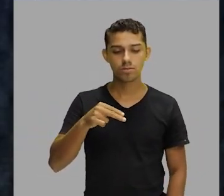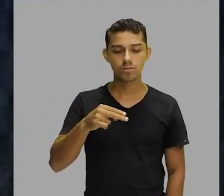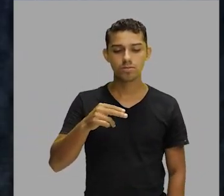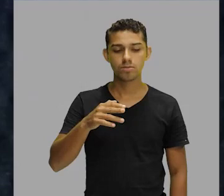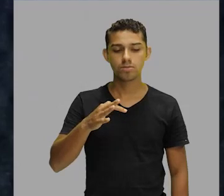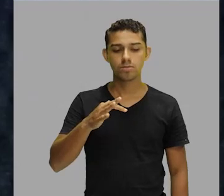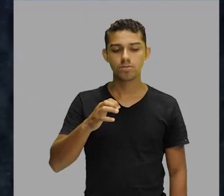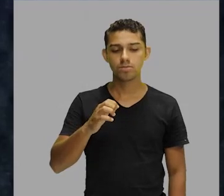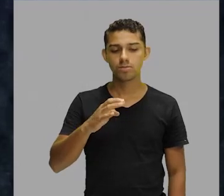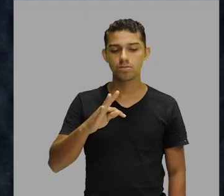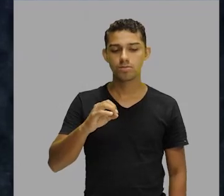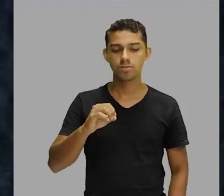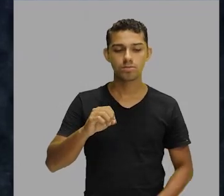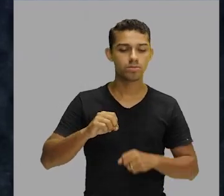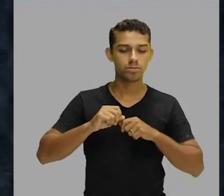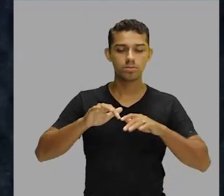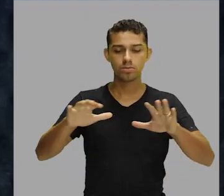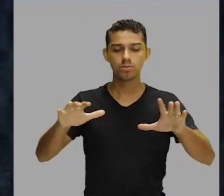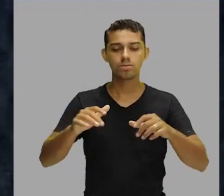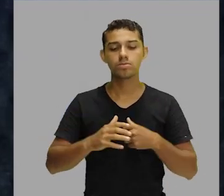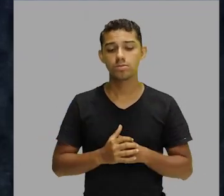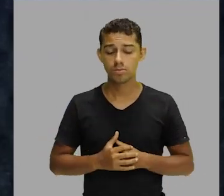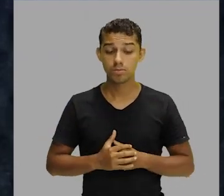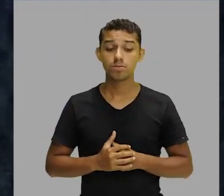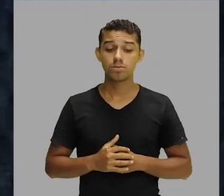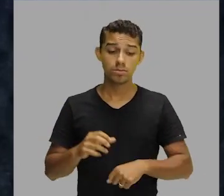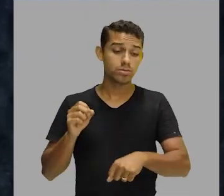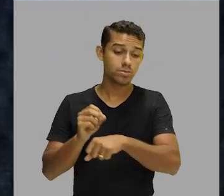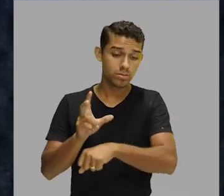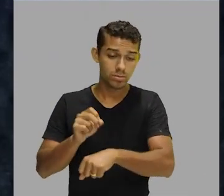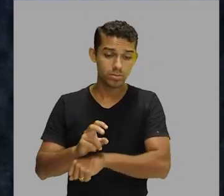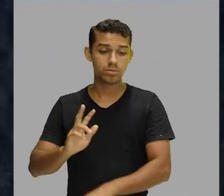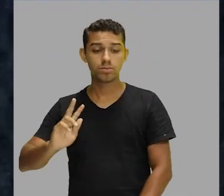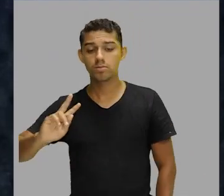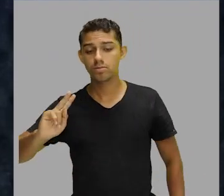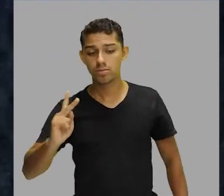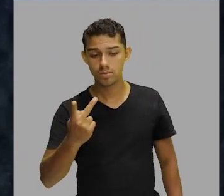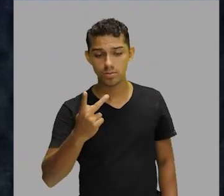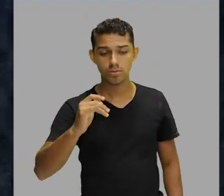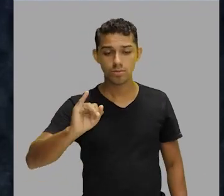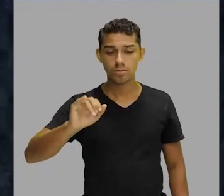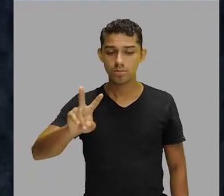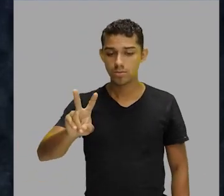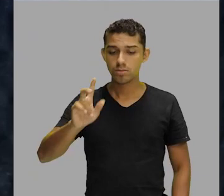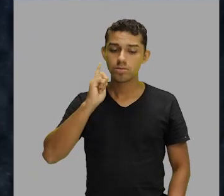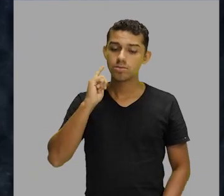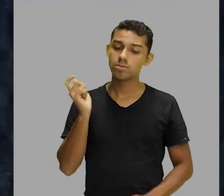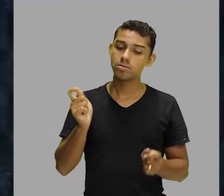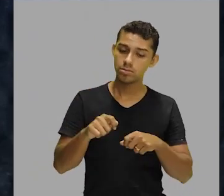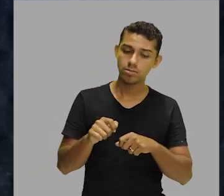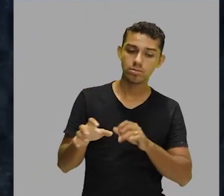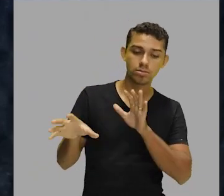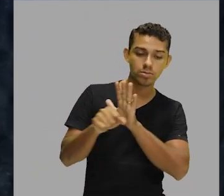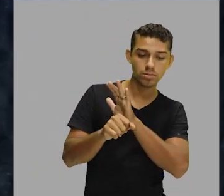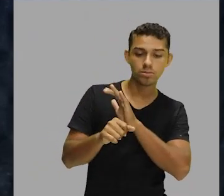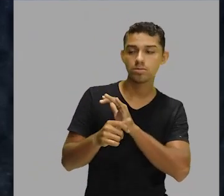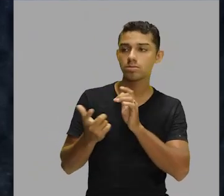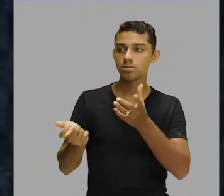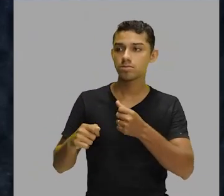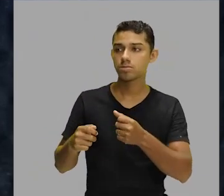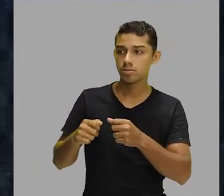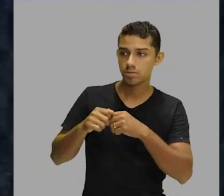esse DNA, esse vírus, na verdade, esse vírus HIV, ele vai ser reconhecido, ele vai